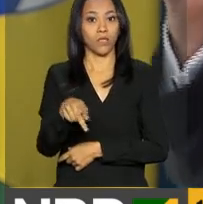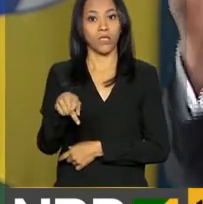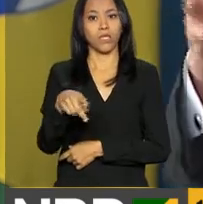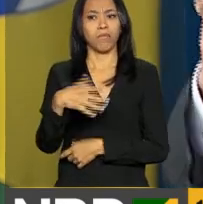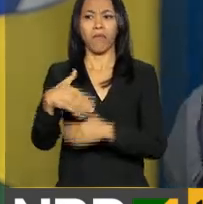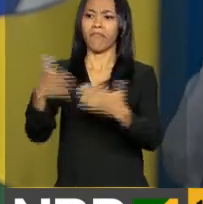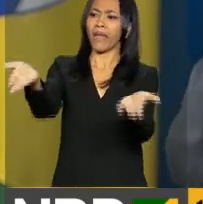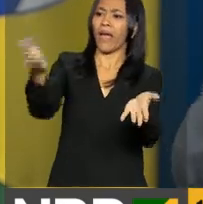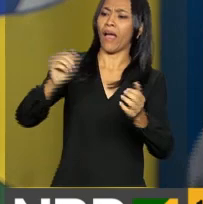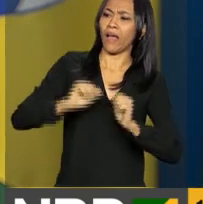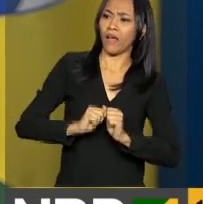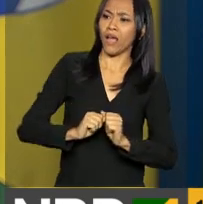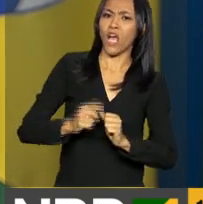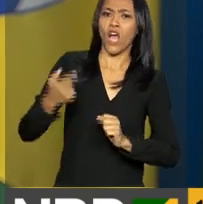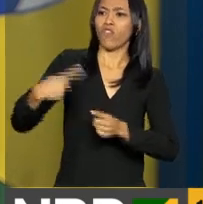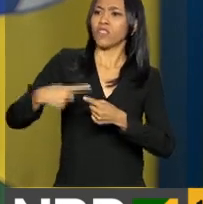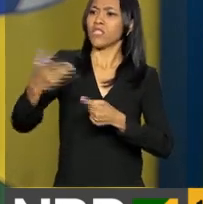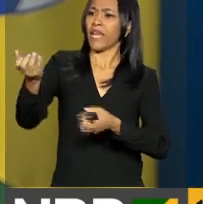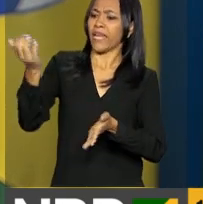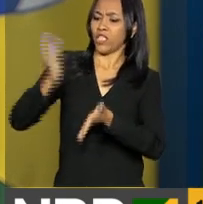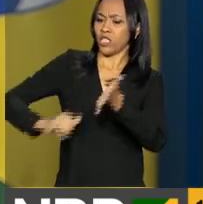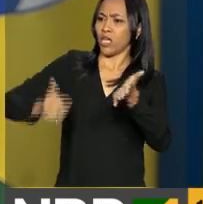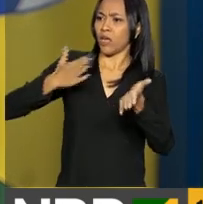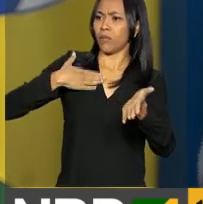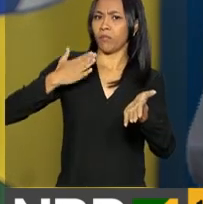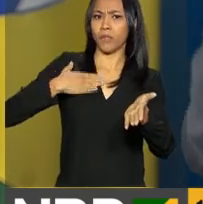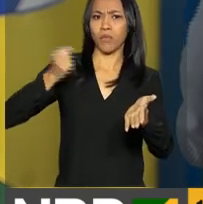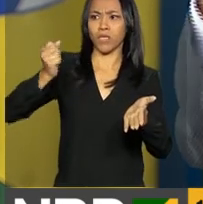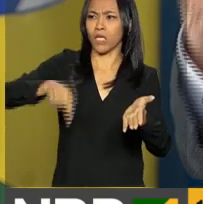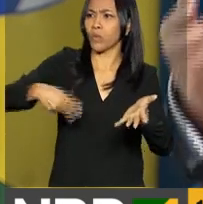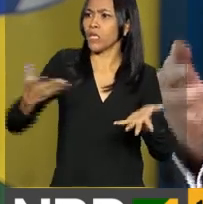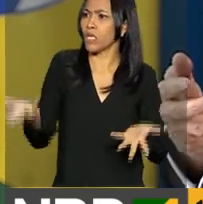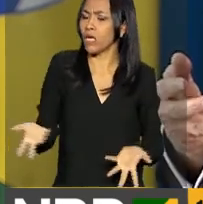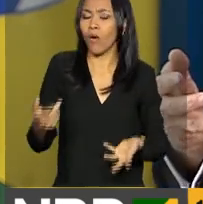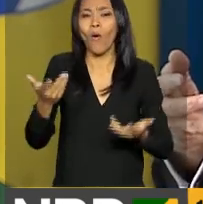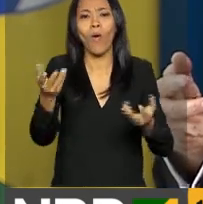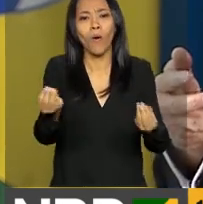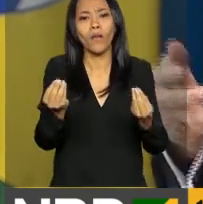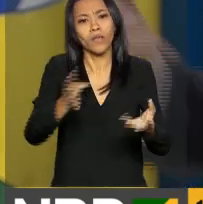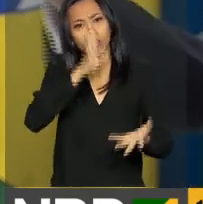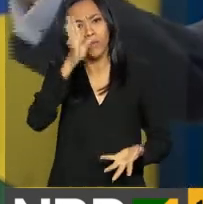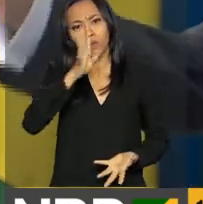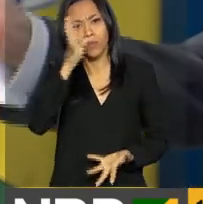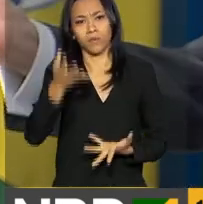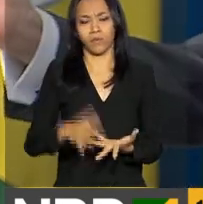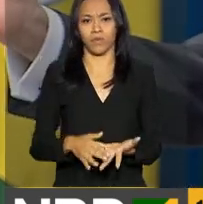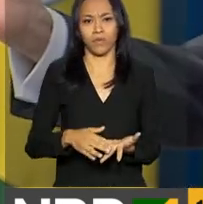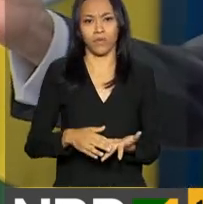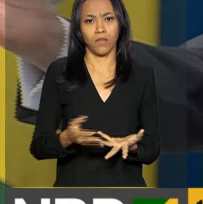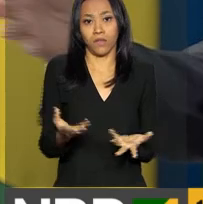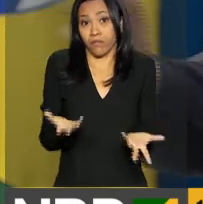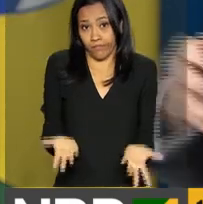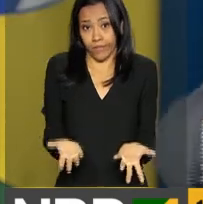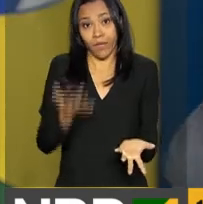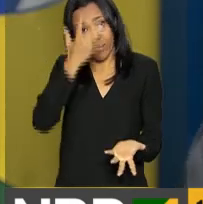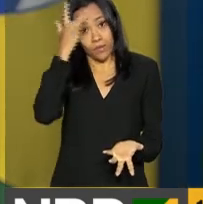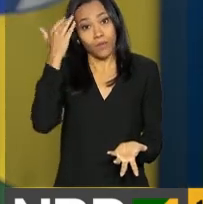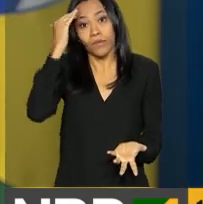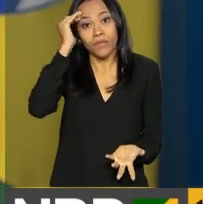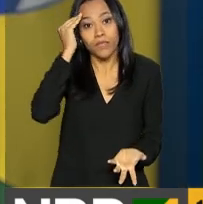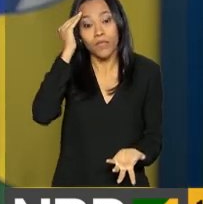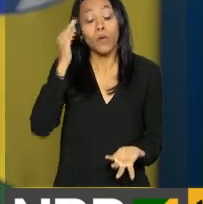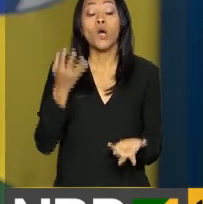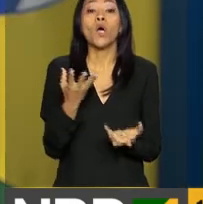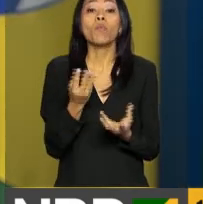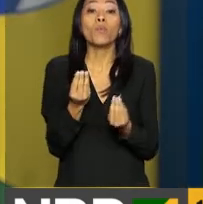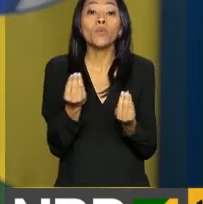vocês querem tirar a minha aposentadoria? Veja até onde se chegou. Não é? Durante muito tempo, a internet